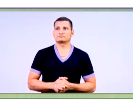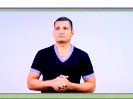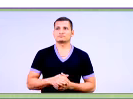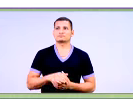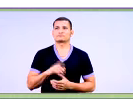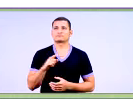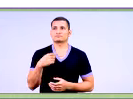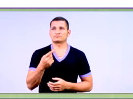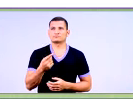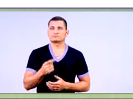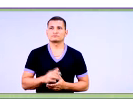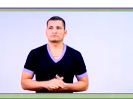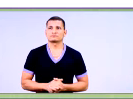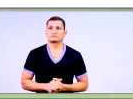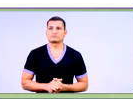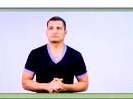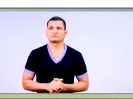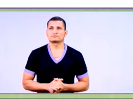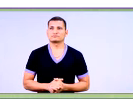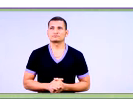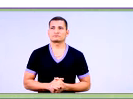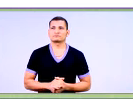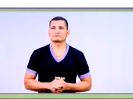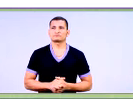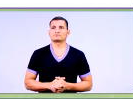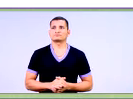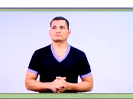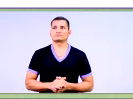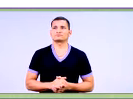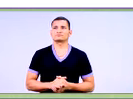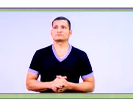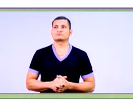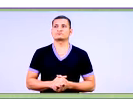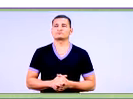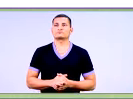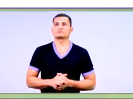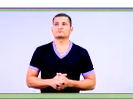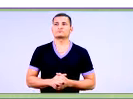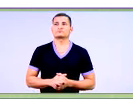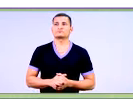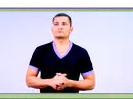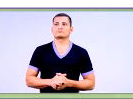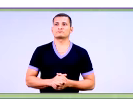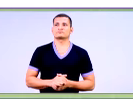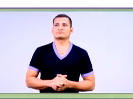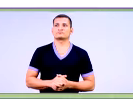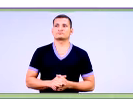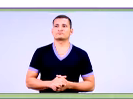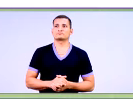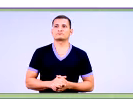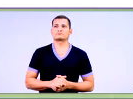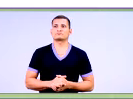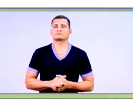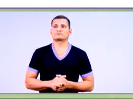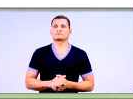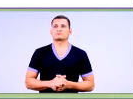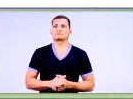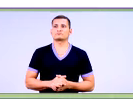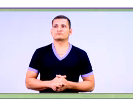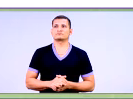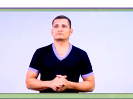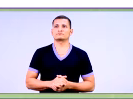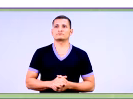Próximo. Your boss will give you a new computer. Então, your boss, a gente já